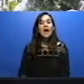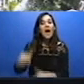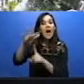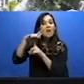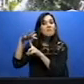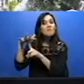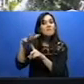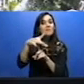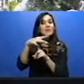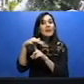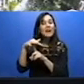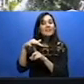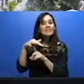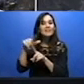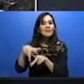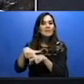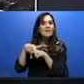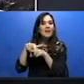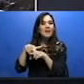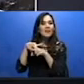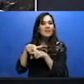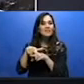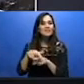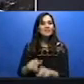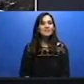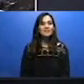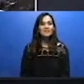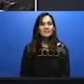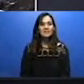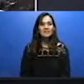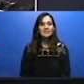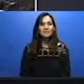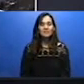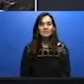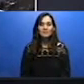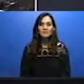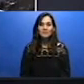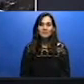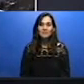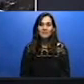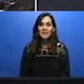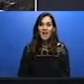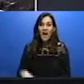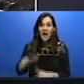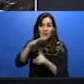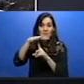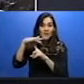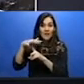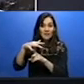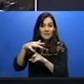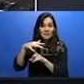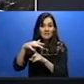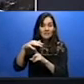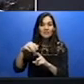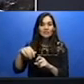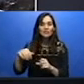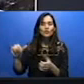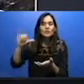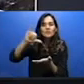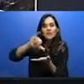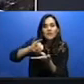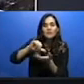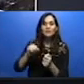Praça Barretos, né, e aí, então, a Praça da Primavera, a Praça Francisco Barreto, a região